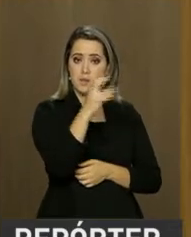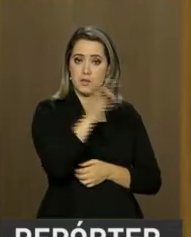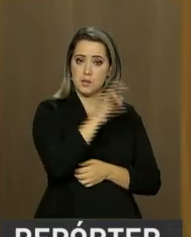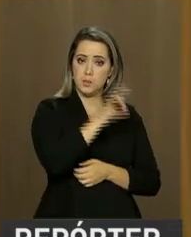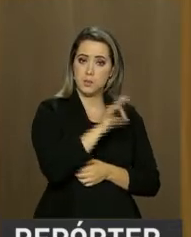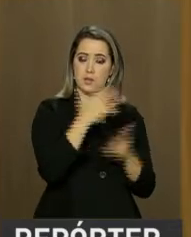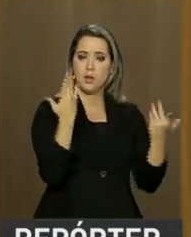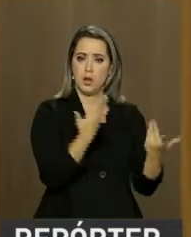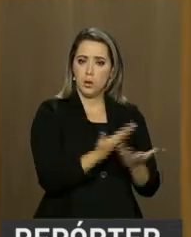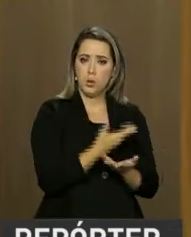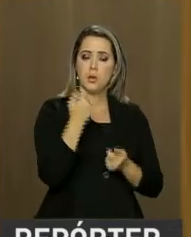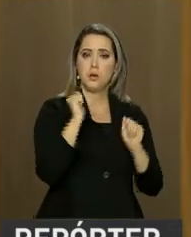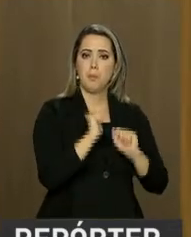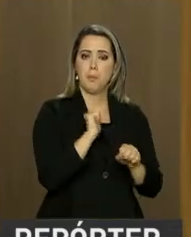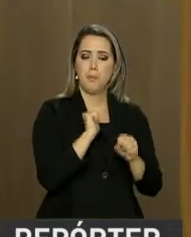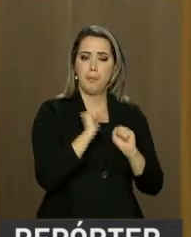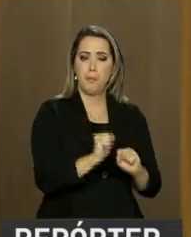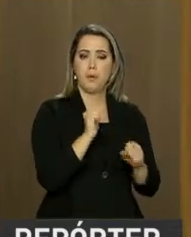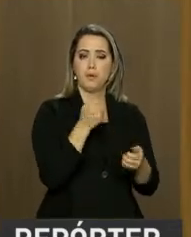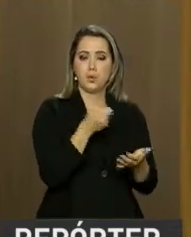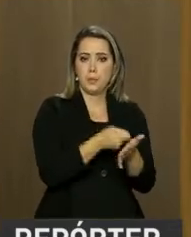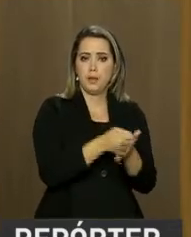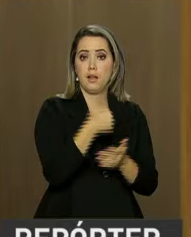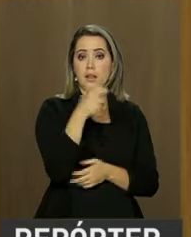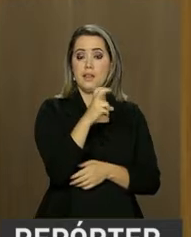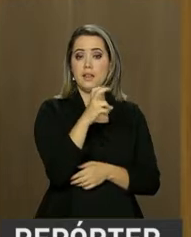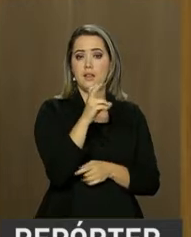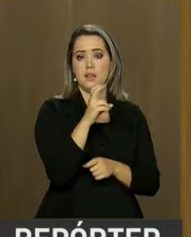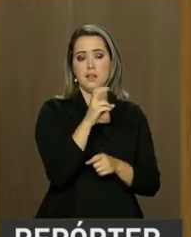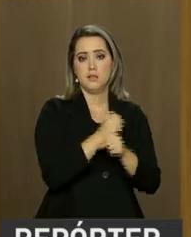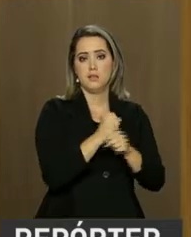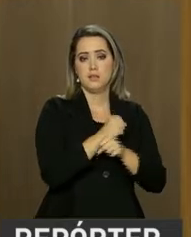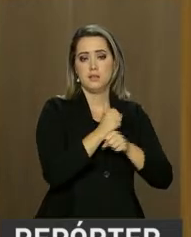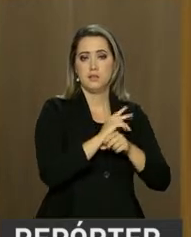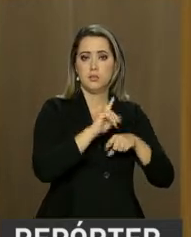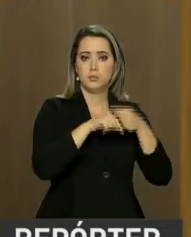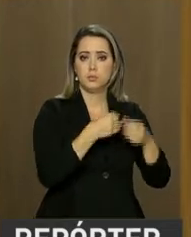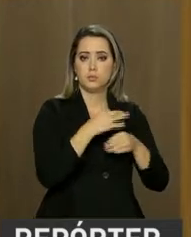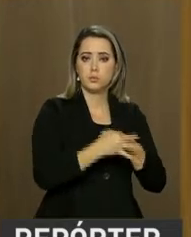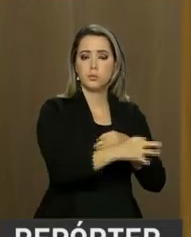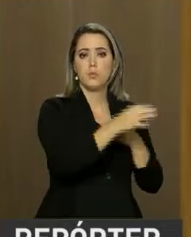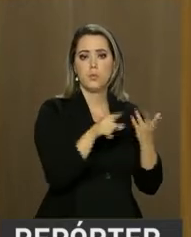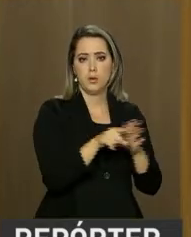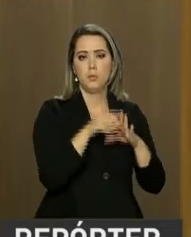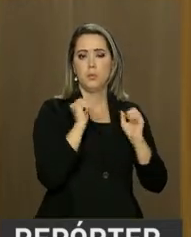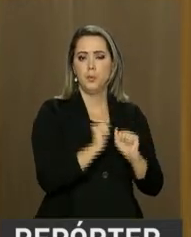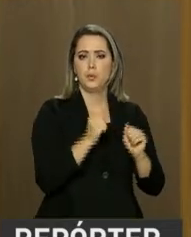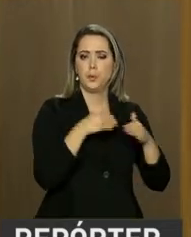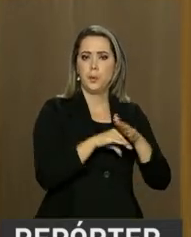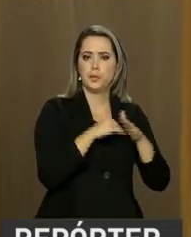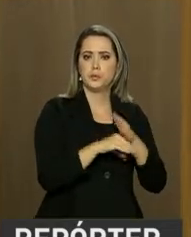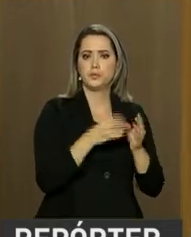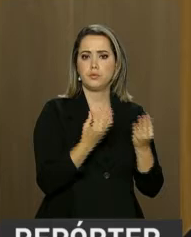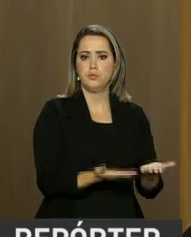que os produtores, as cooperativas e também a cerealista pudessem acessar esse recurso e fazer a armazenagem. E secretário,